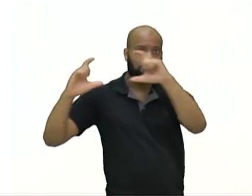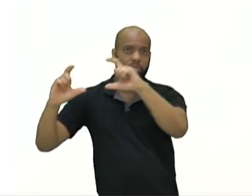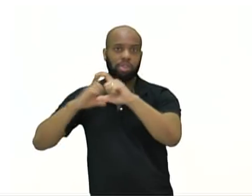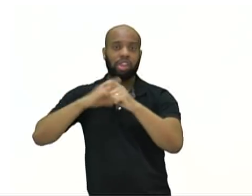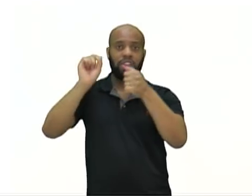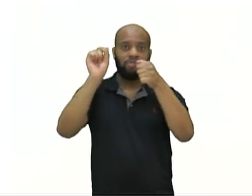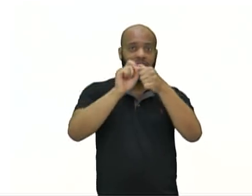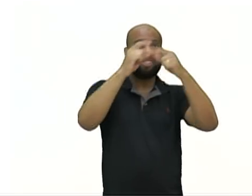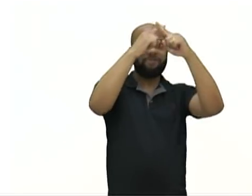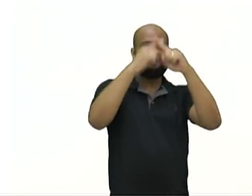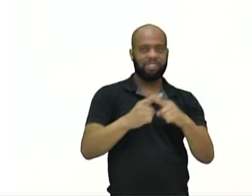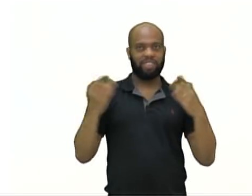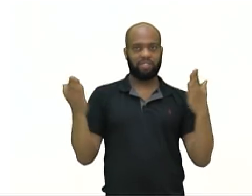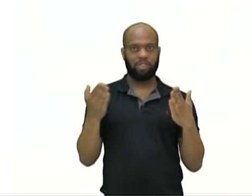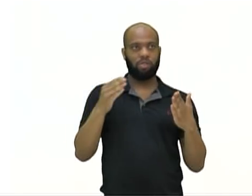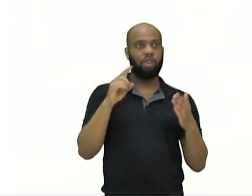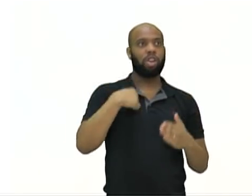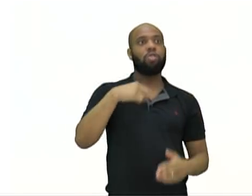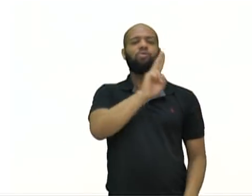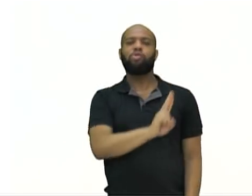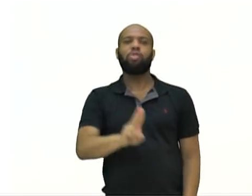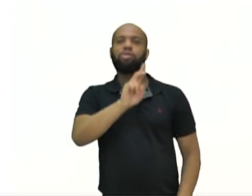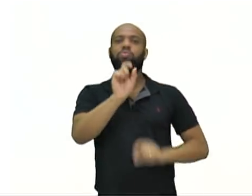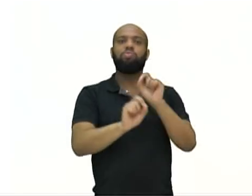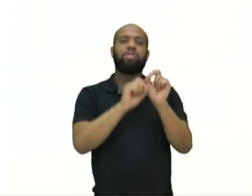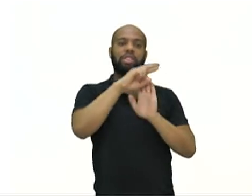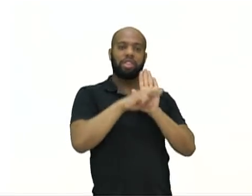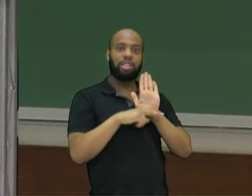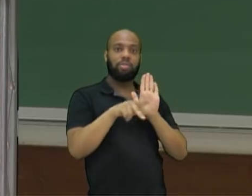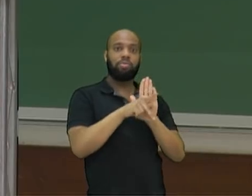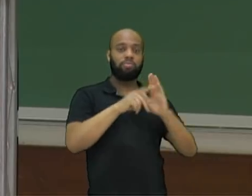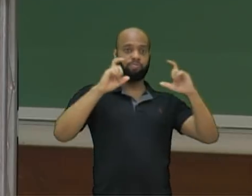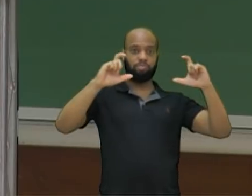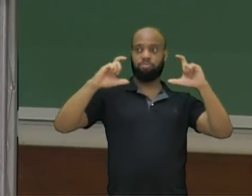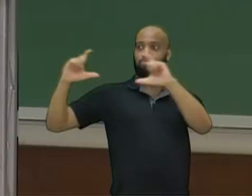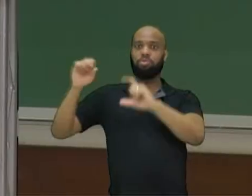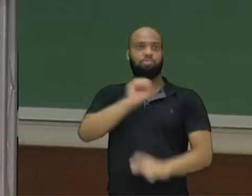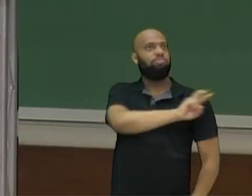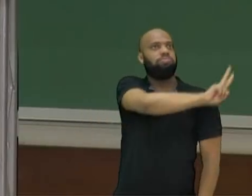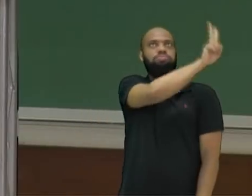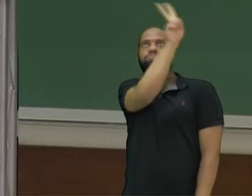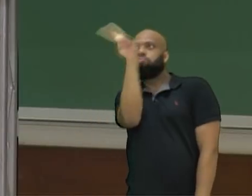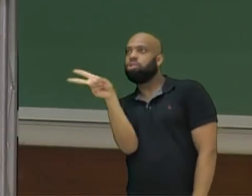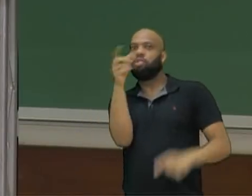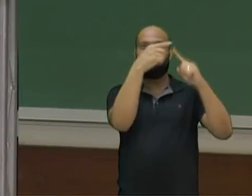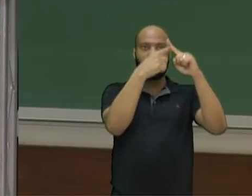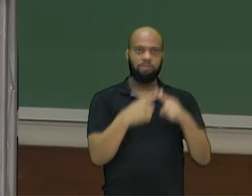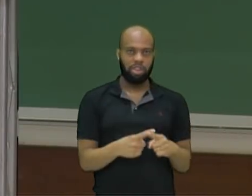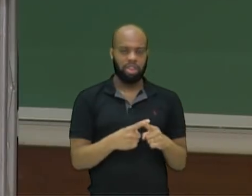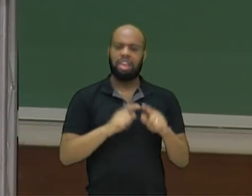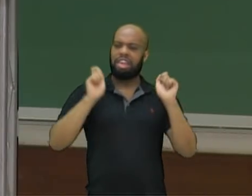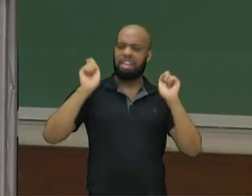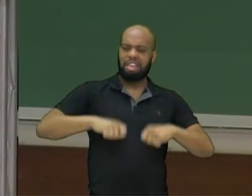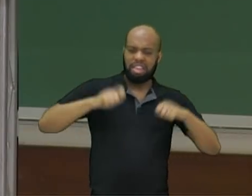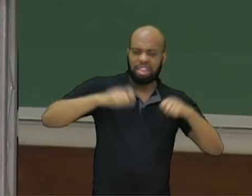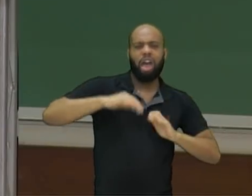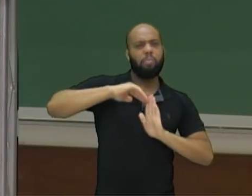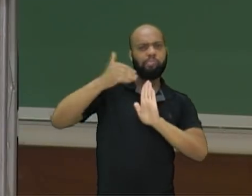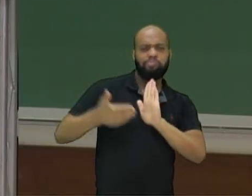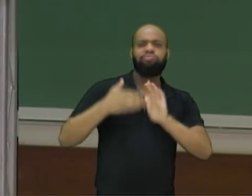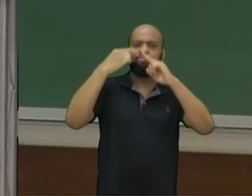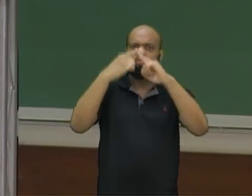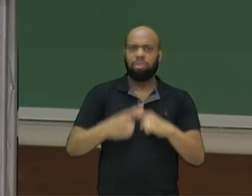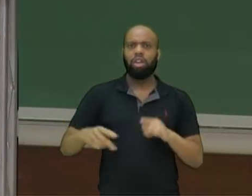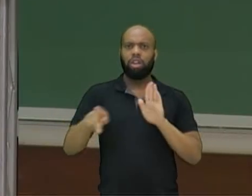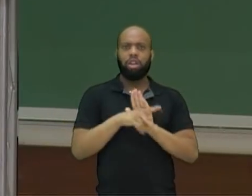5i. Eu vou resolver aplicando a propriedade distributiva da multiplicação, que é válida para toda